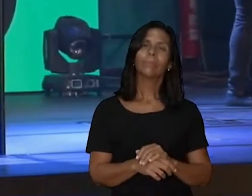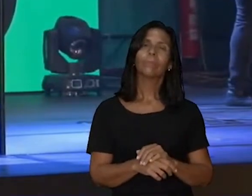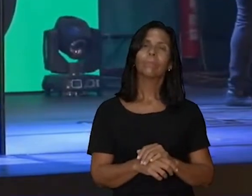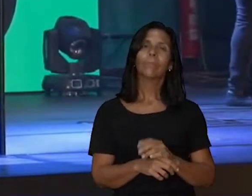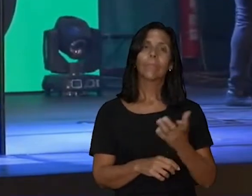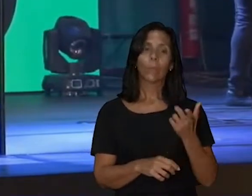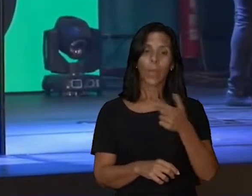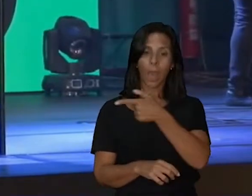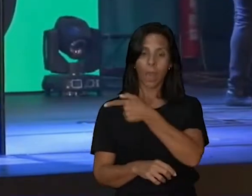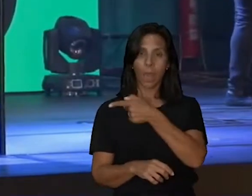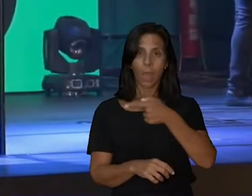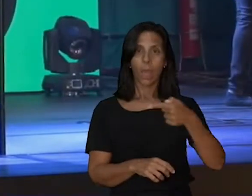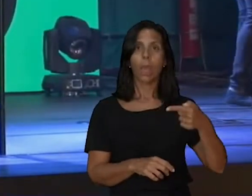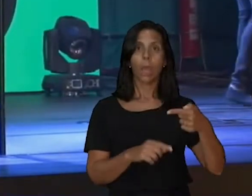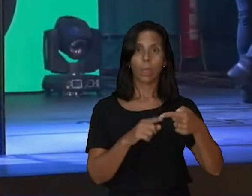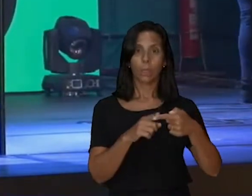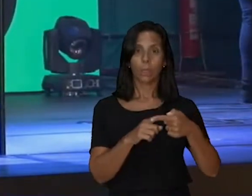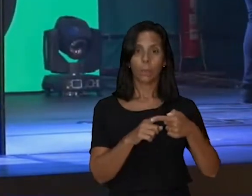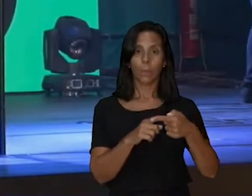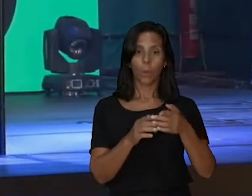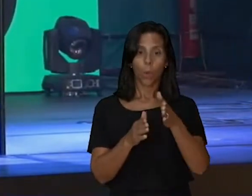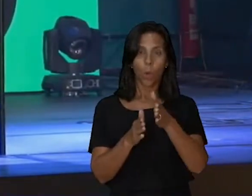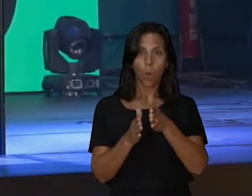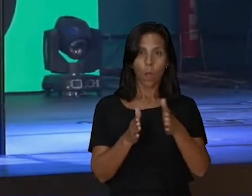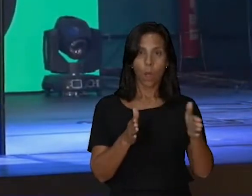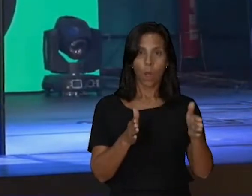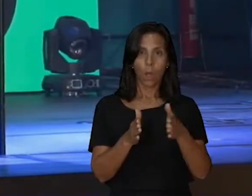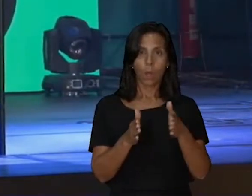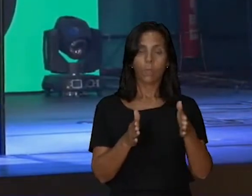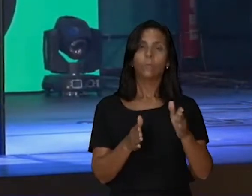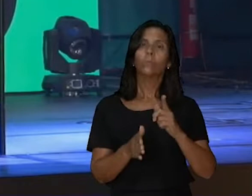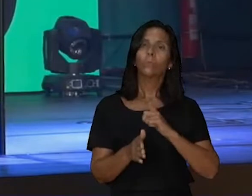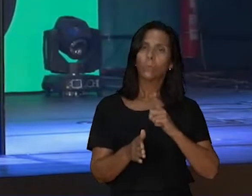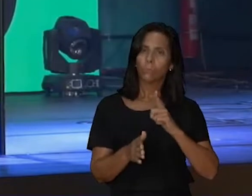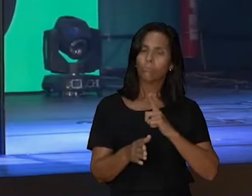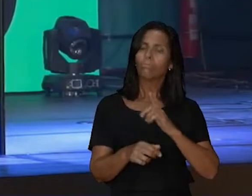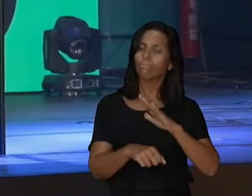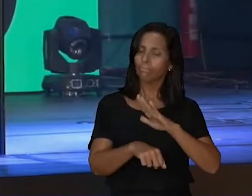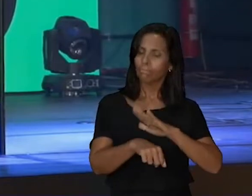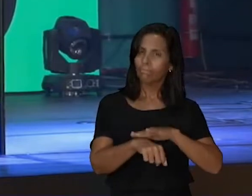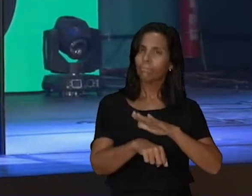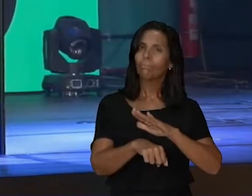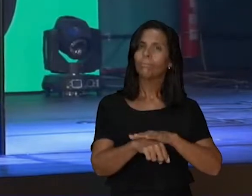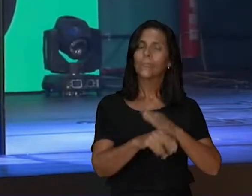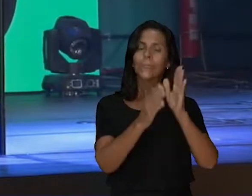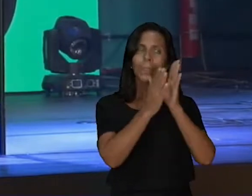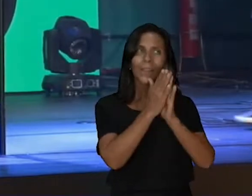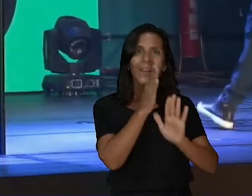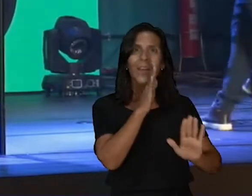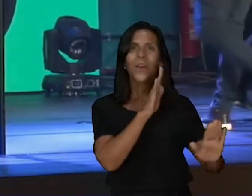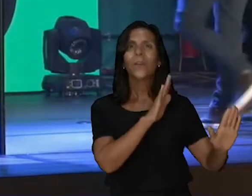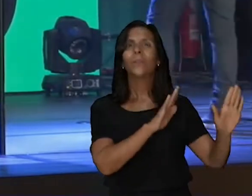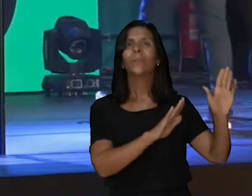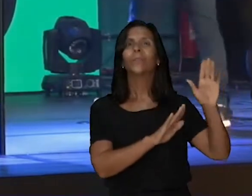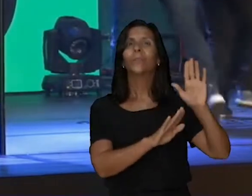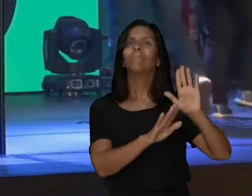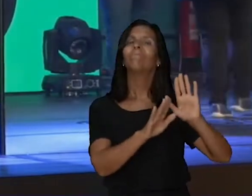nós tivéssemos um tempo de adoração que pudesse ser